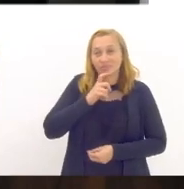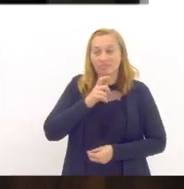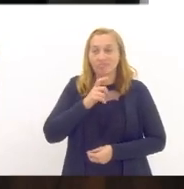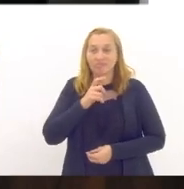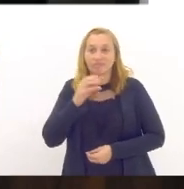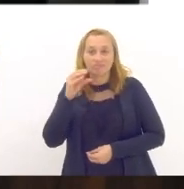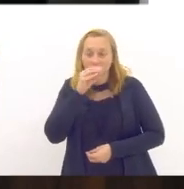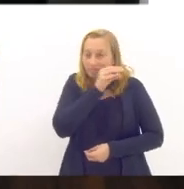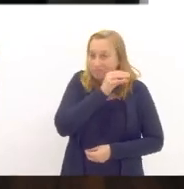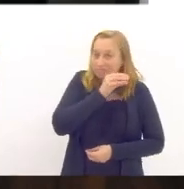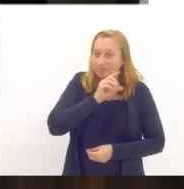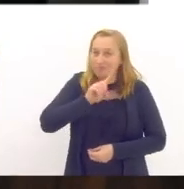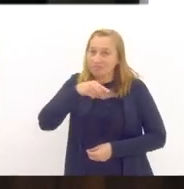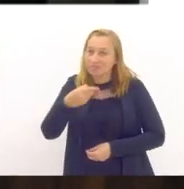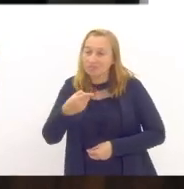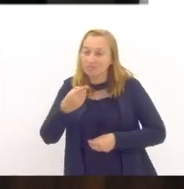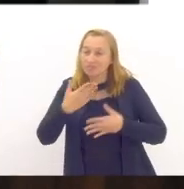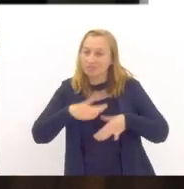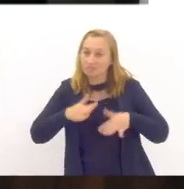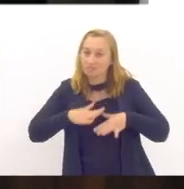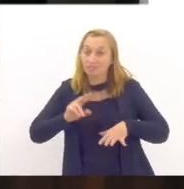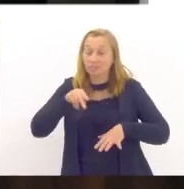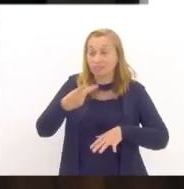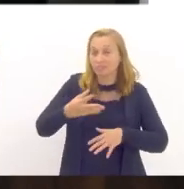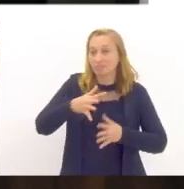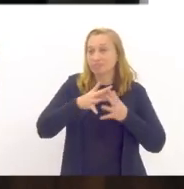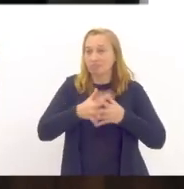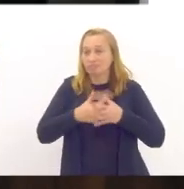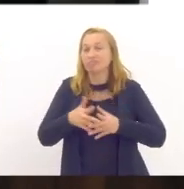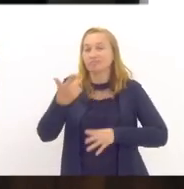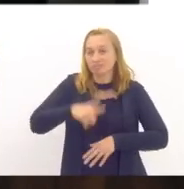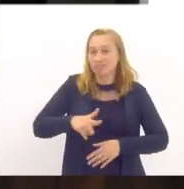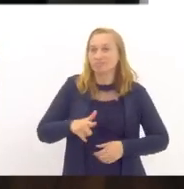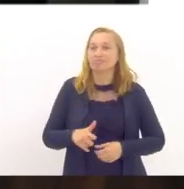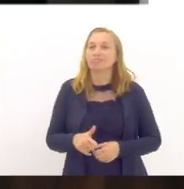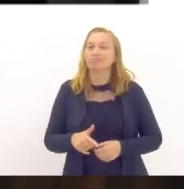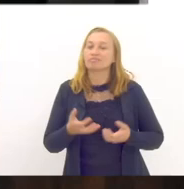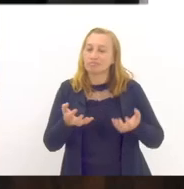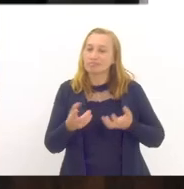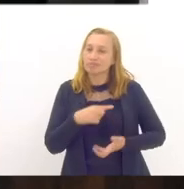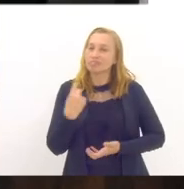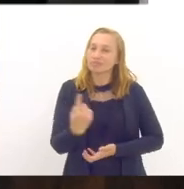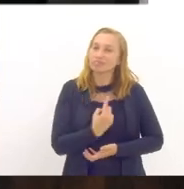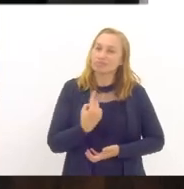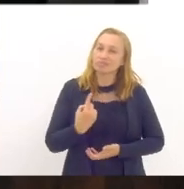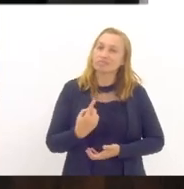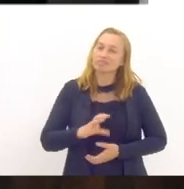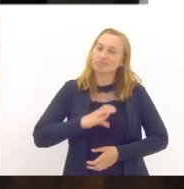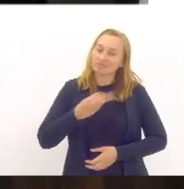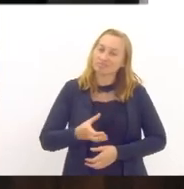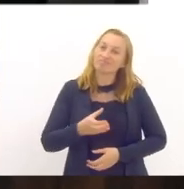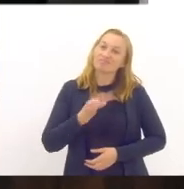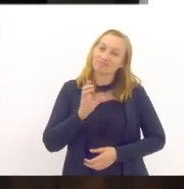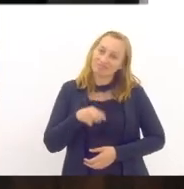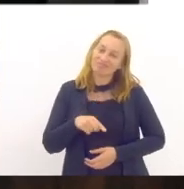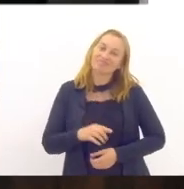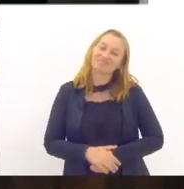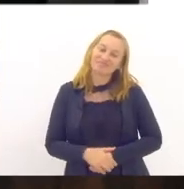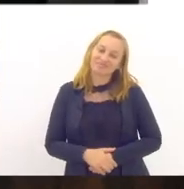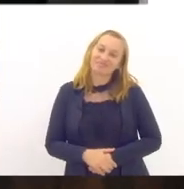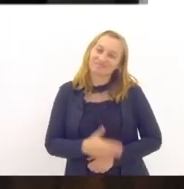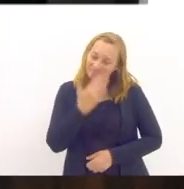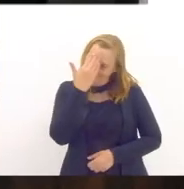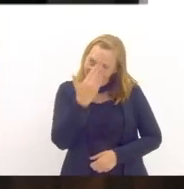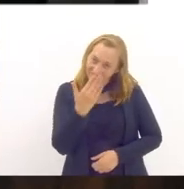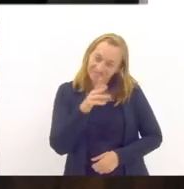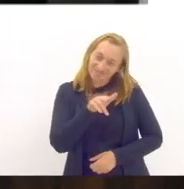aperta, e daí afrouxa. Sossega e depois desinquieta. O que ela quer da gente é coragem.